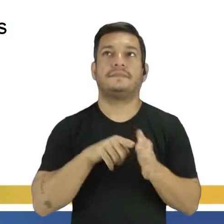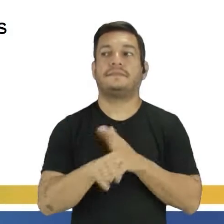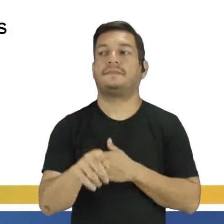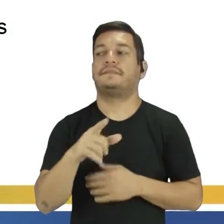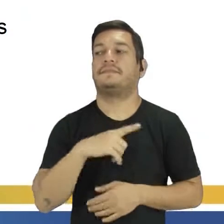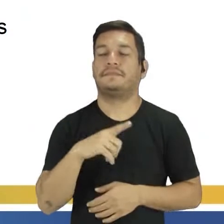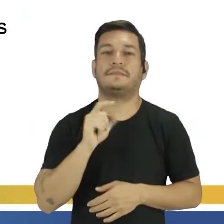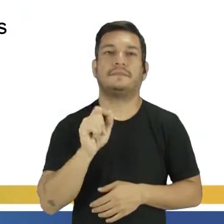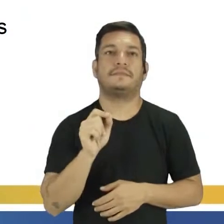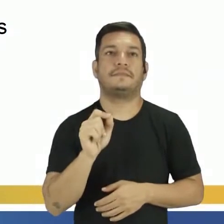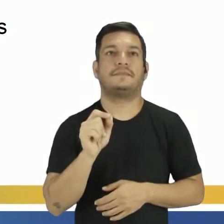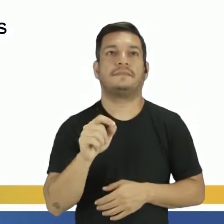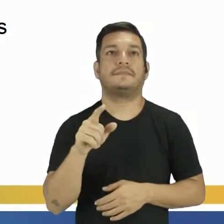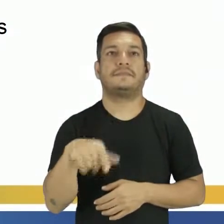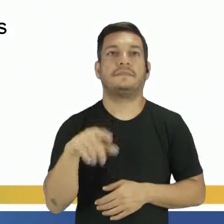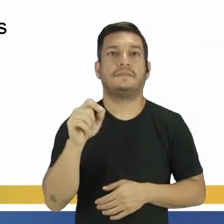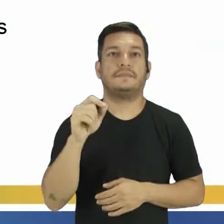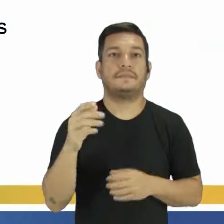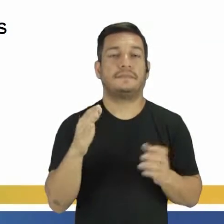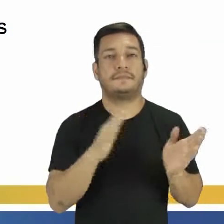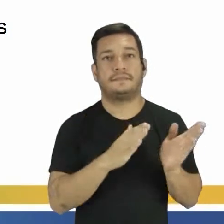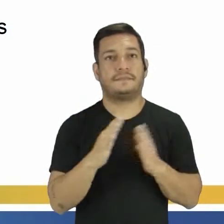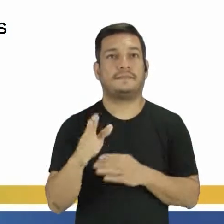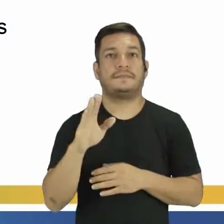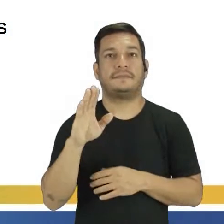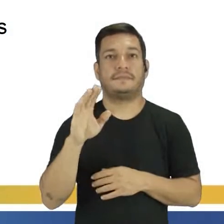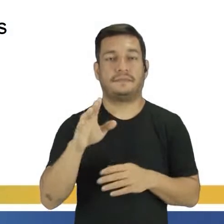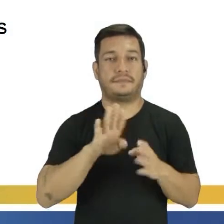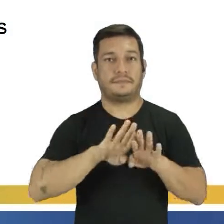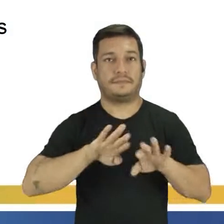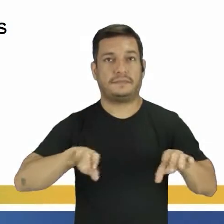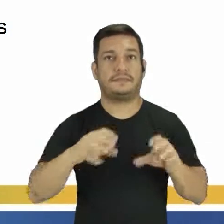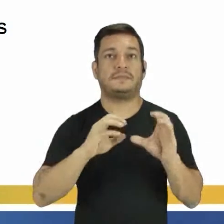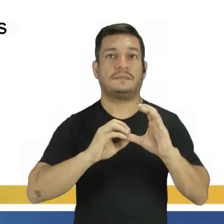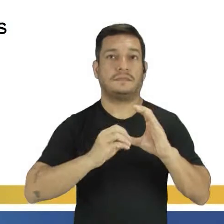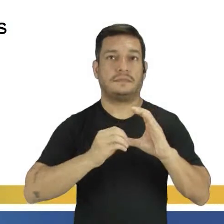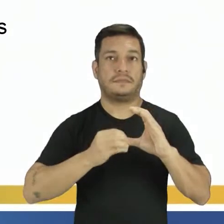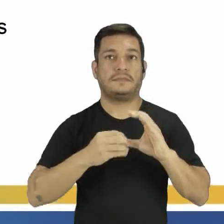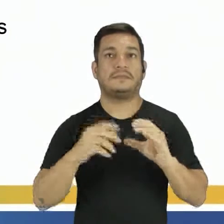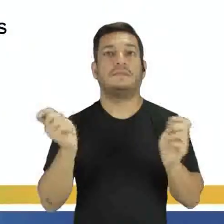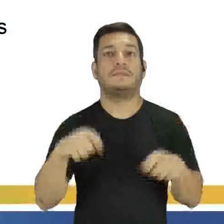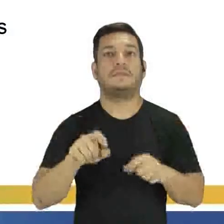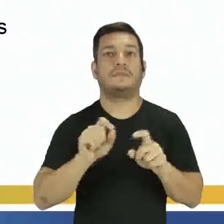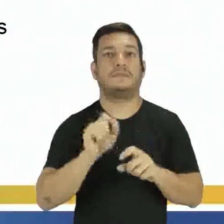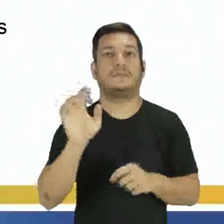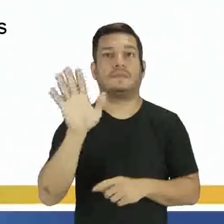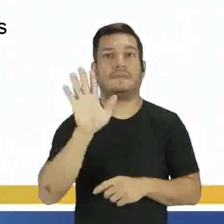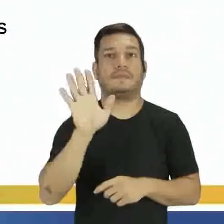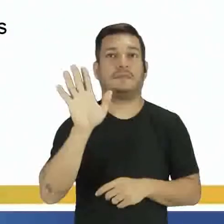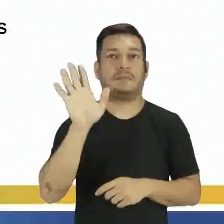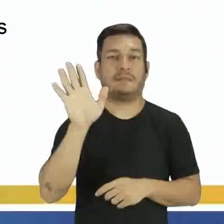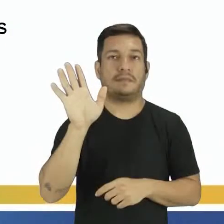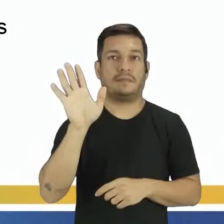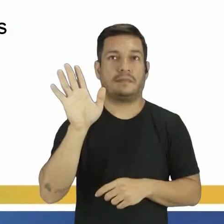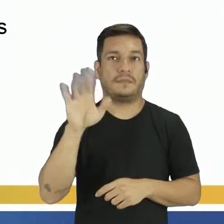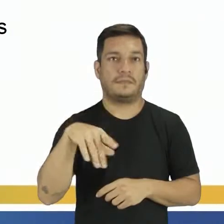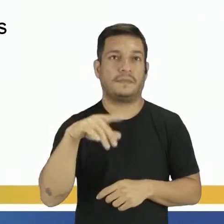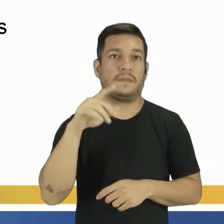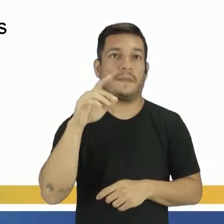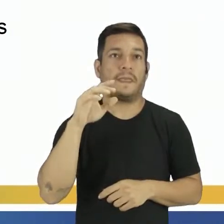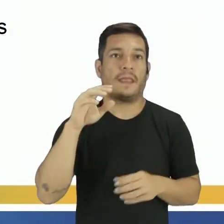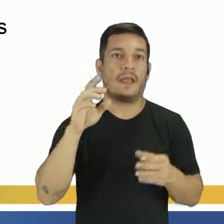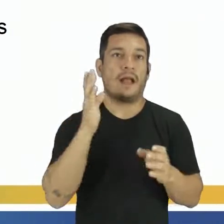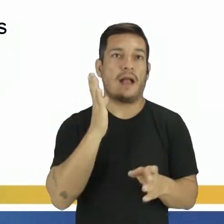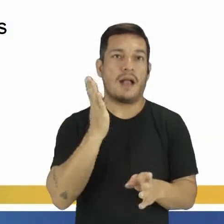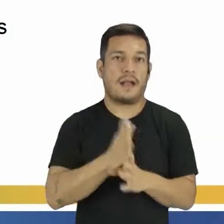nós temos no enunciado. Em relação ao processo de divisão celular, podemos afirmar que a